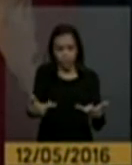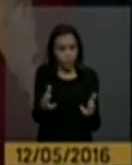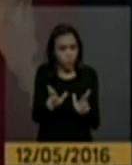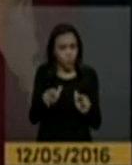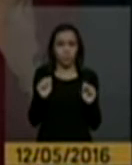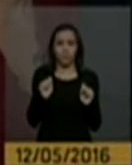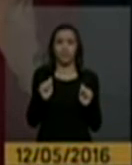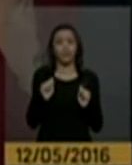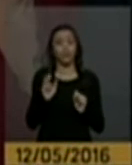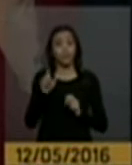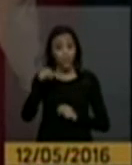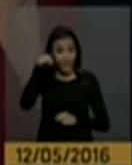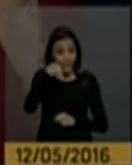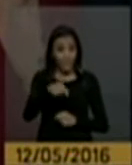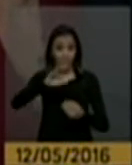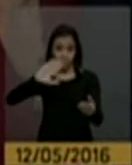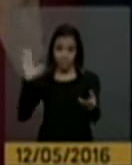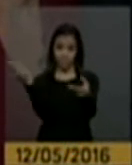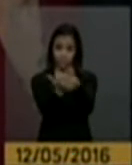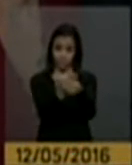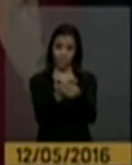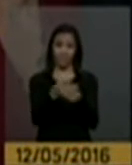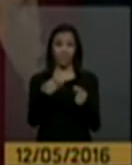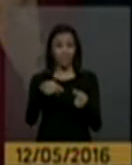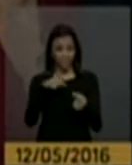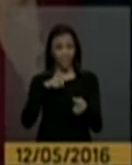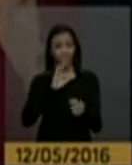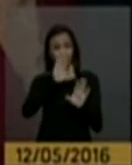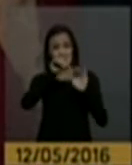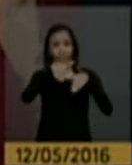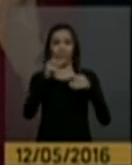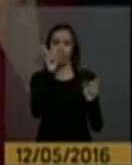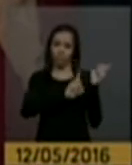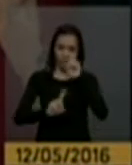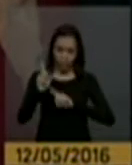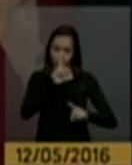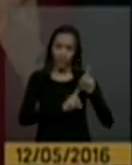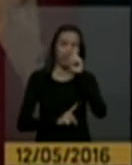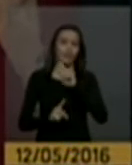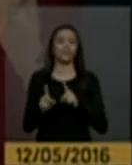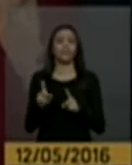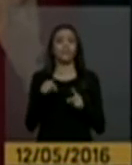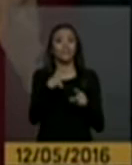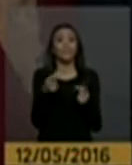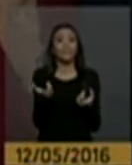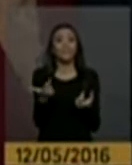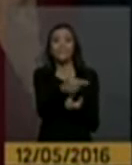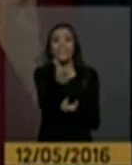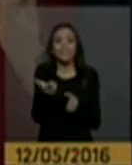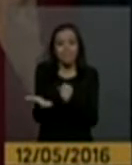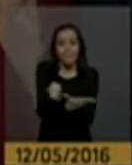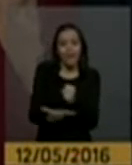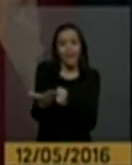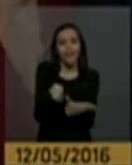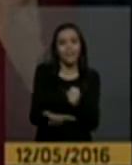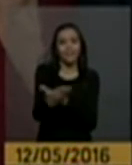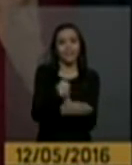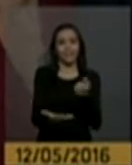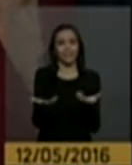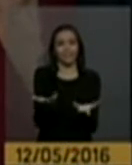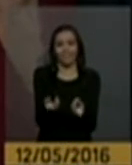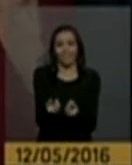Esse processo é um processo frágil, juridicamente inconsistente, um